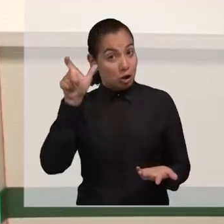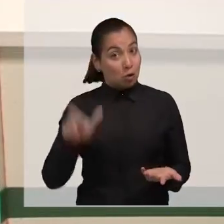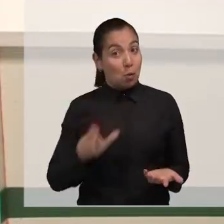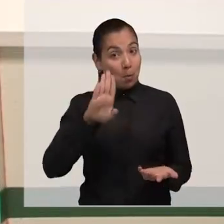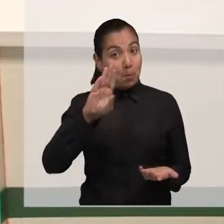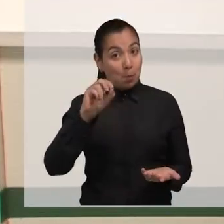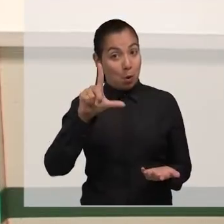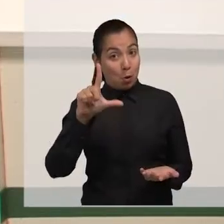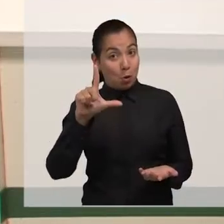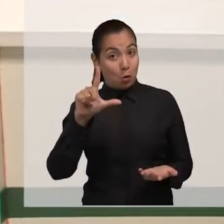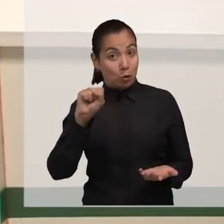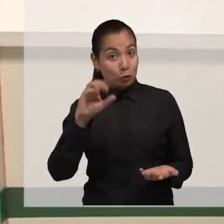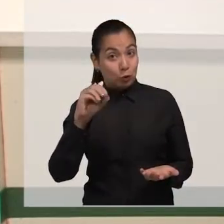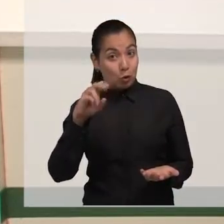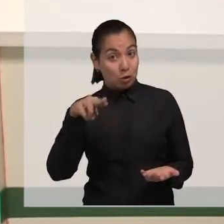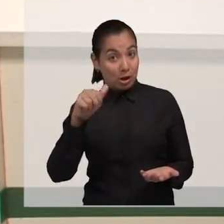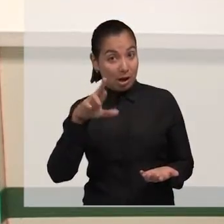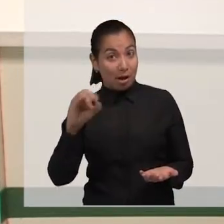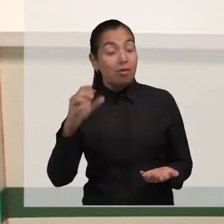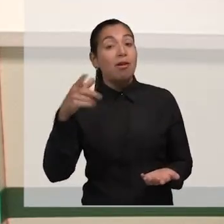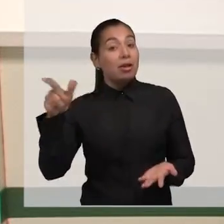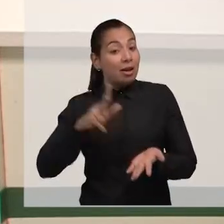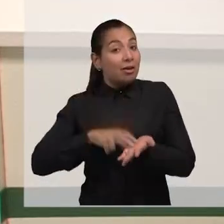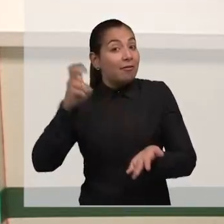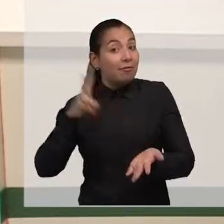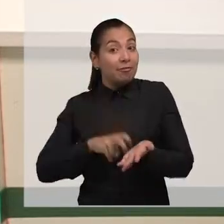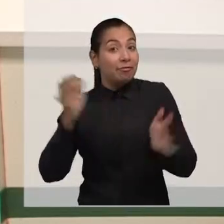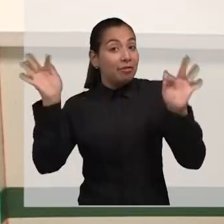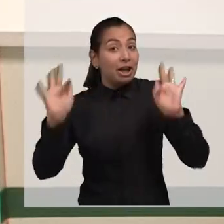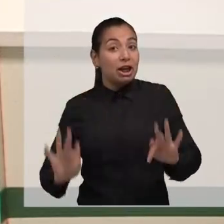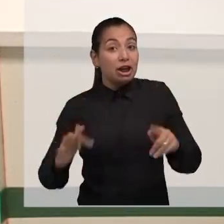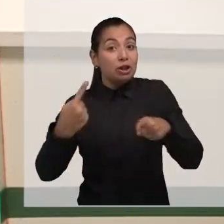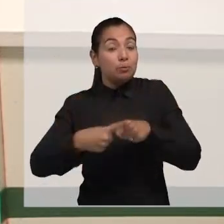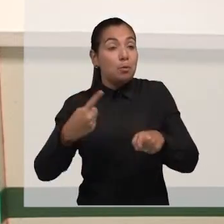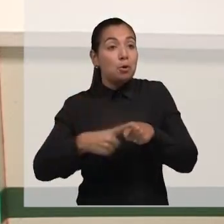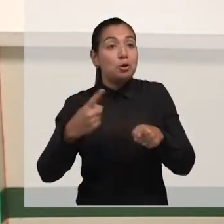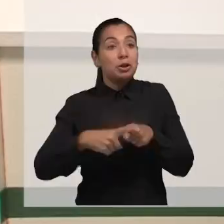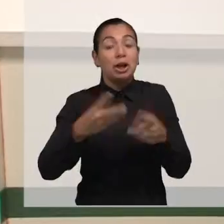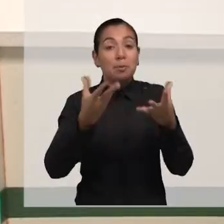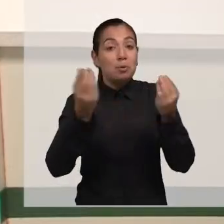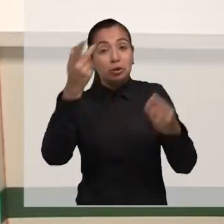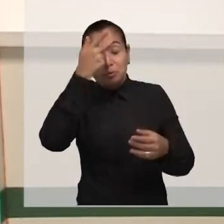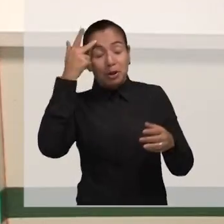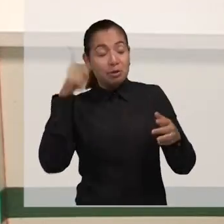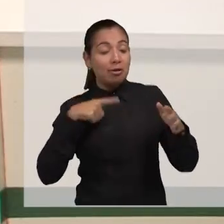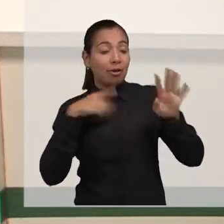porque o foco está saindo dele e está caindo no Ciro. Essa semana,